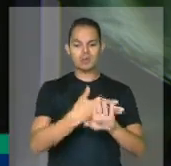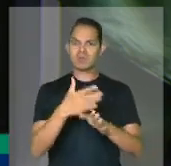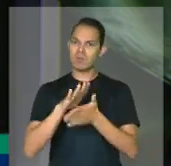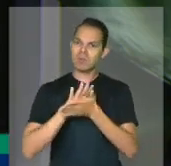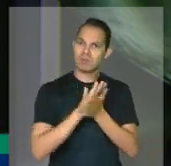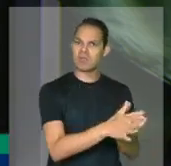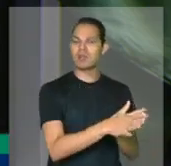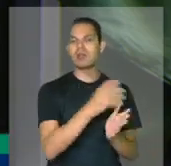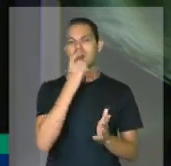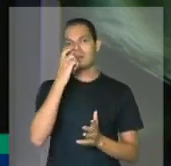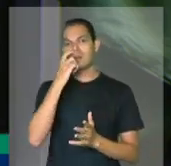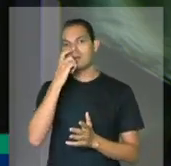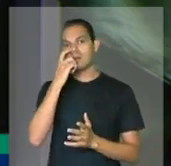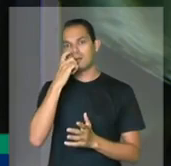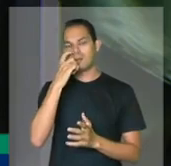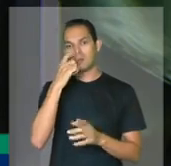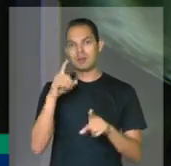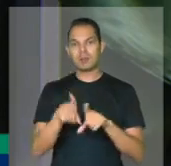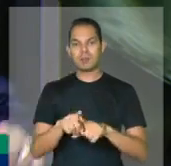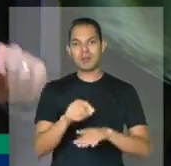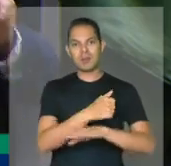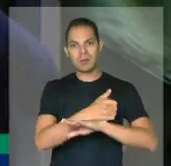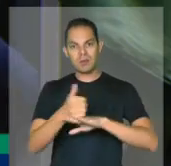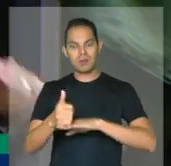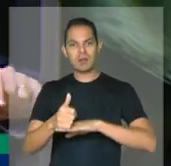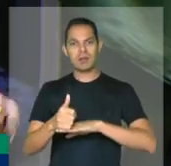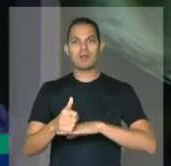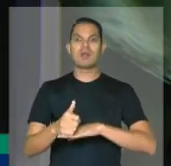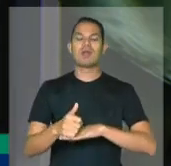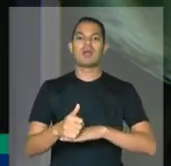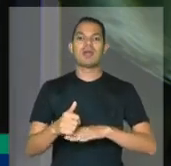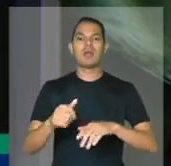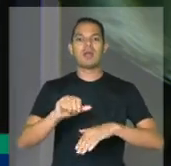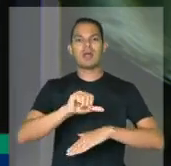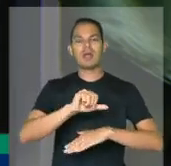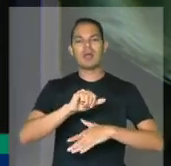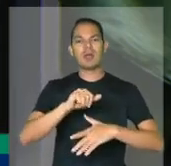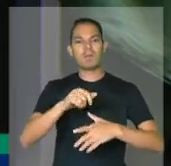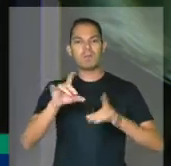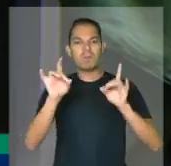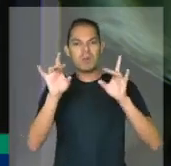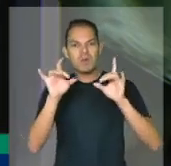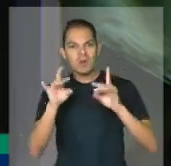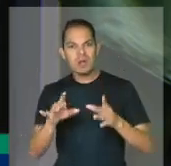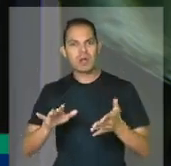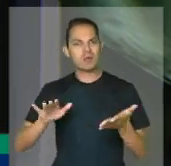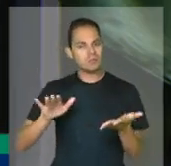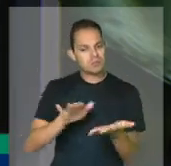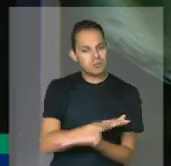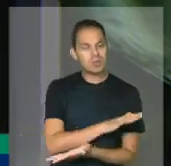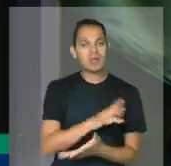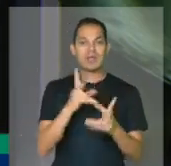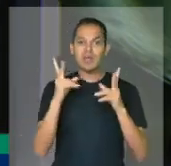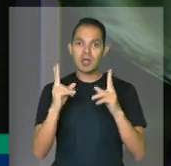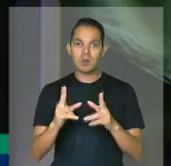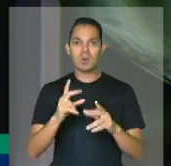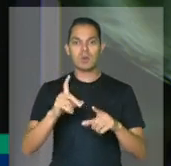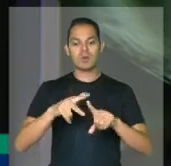corrupção, de lutar contra as imoralidades, contra os privilégios, como fizemos na reforma da